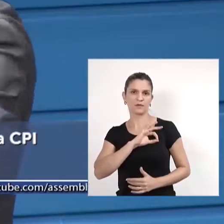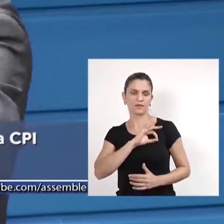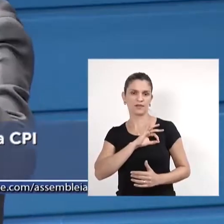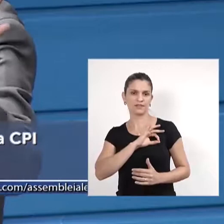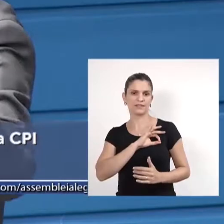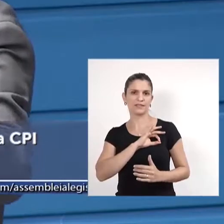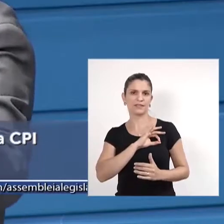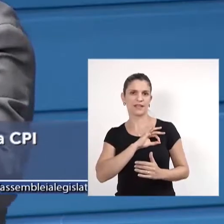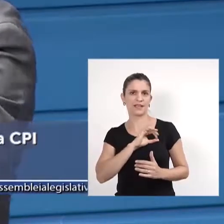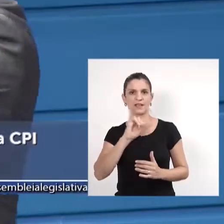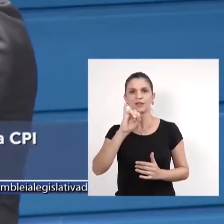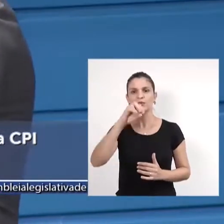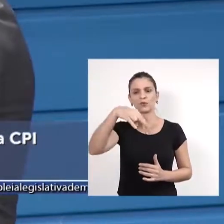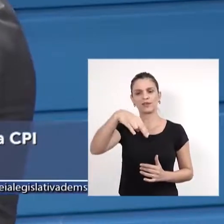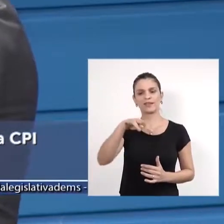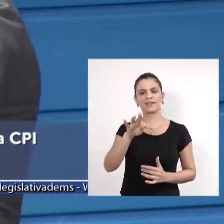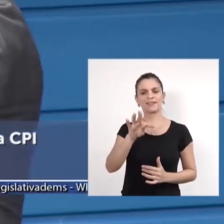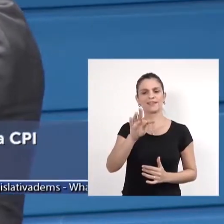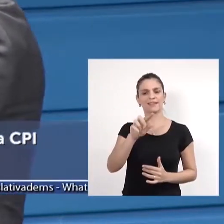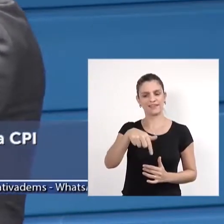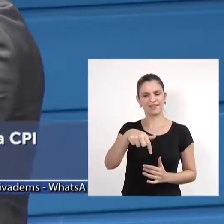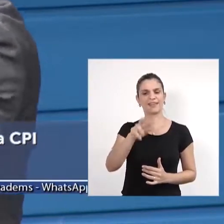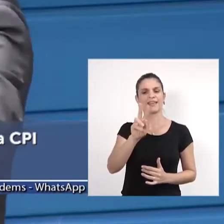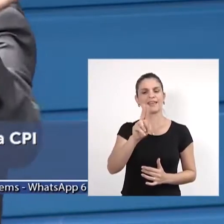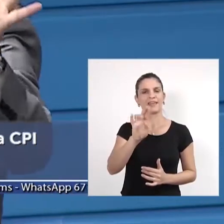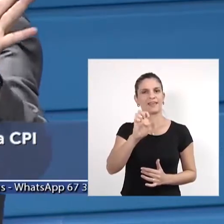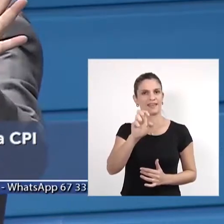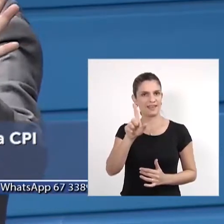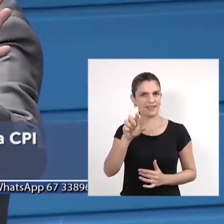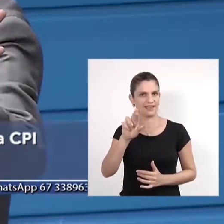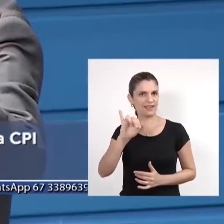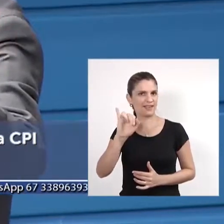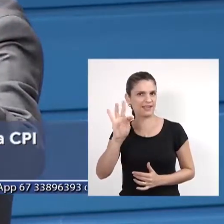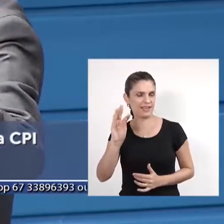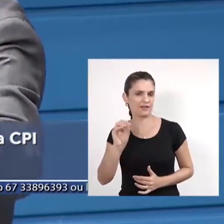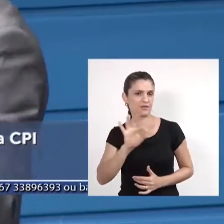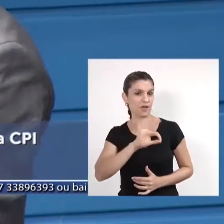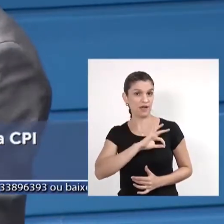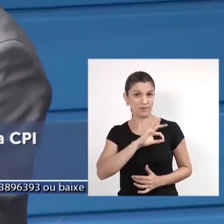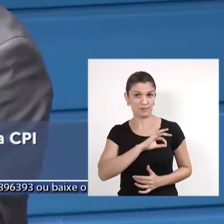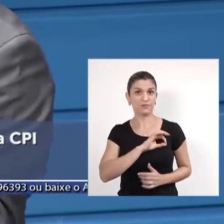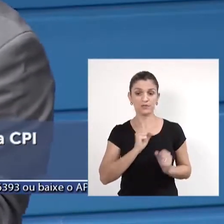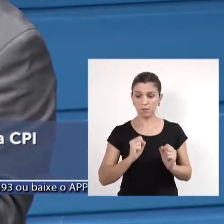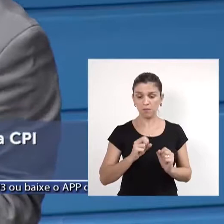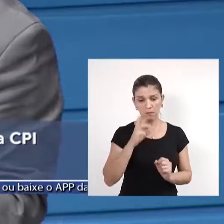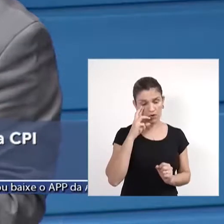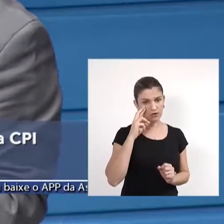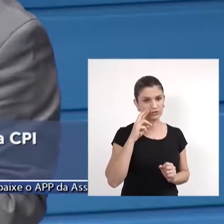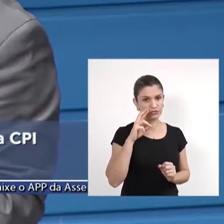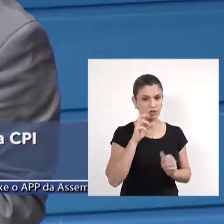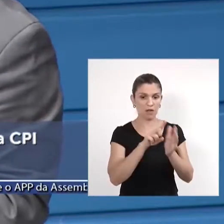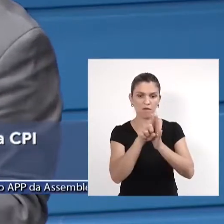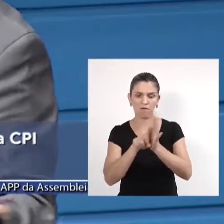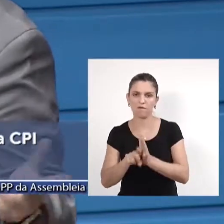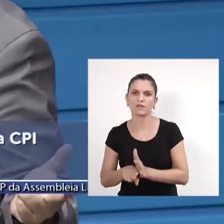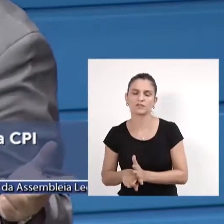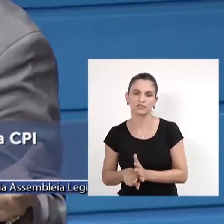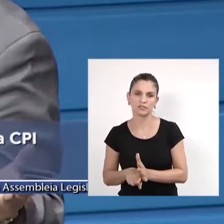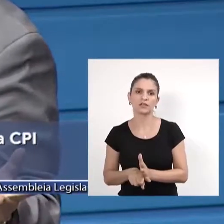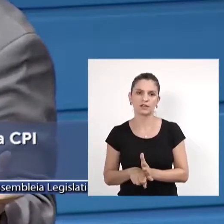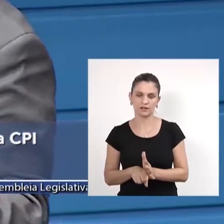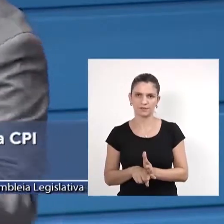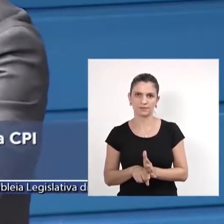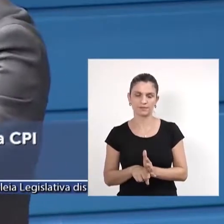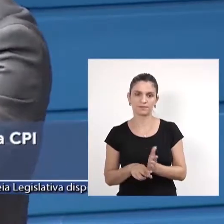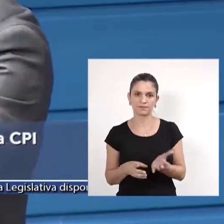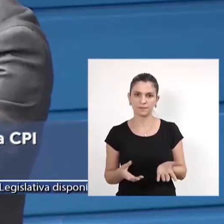policial por um aspecto genérico, que a polícia pode investigar. Aumentou a energia. Eu vou abrir um inquérito policial para investigar o